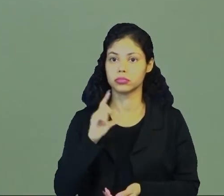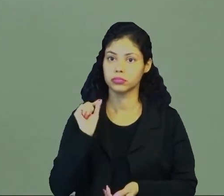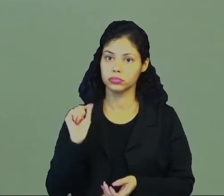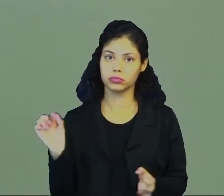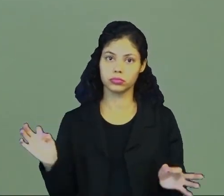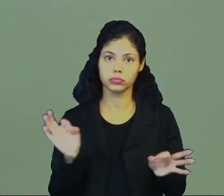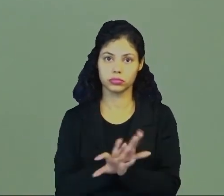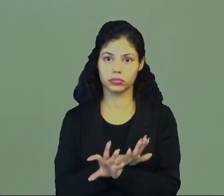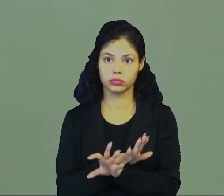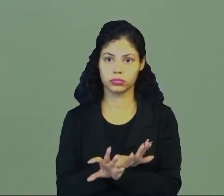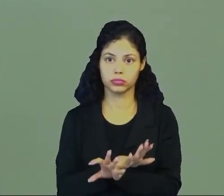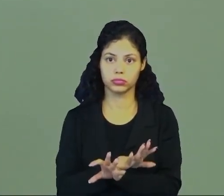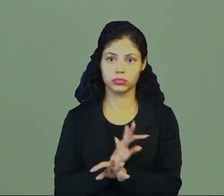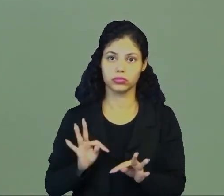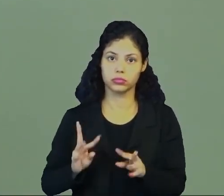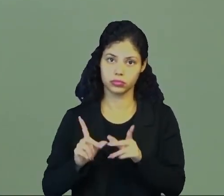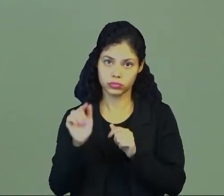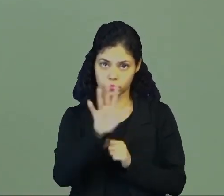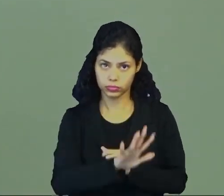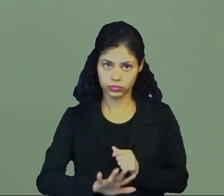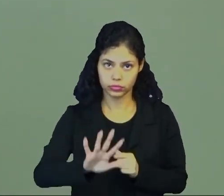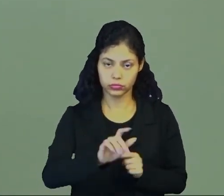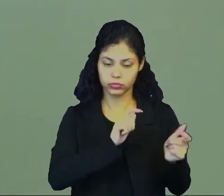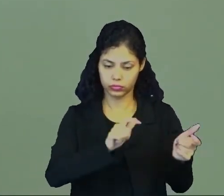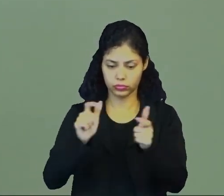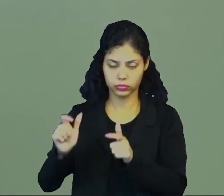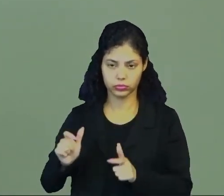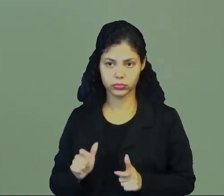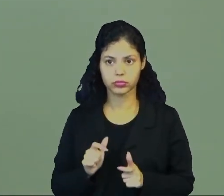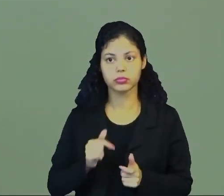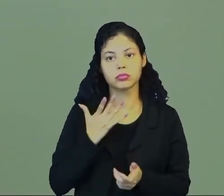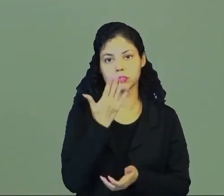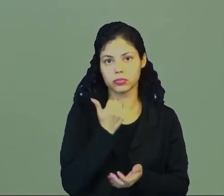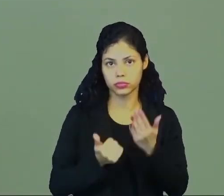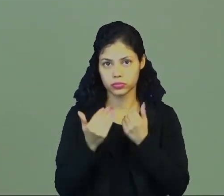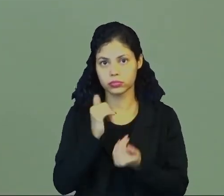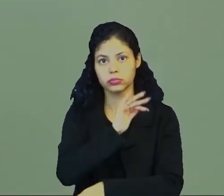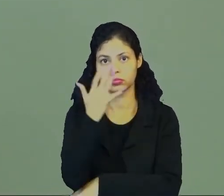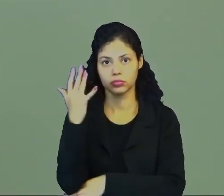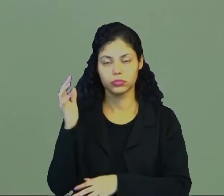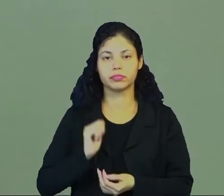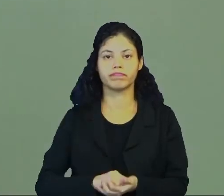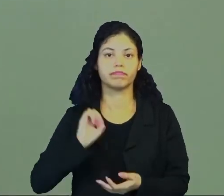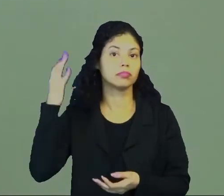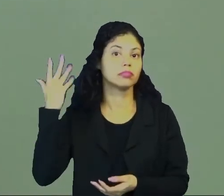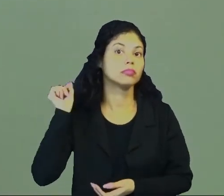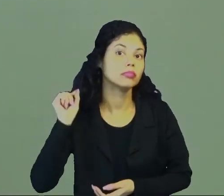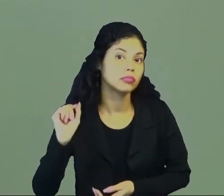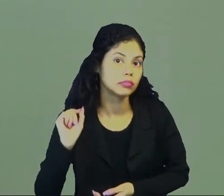Ele acaba, então, consumindo todo aquele peixe do local, né? Aqueles peixes mais naturais. O que